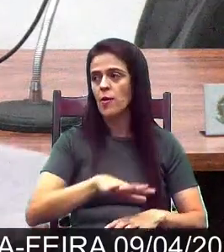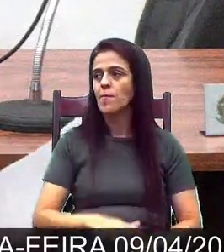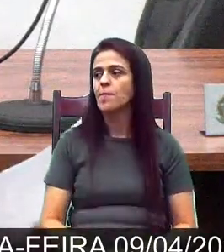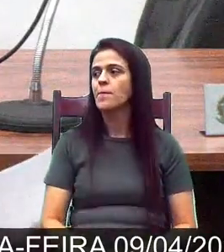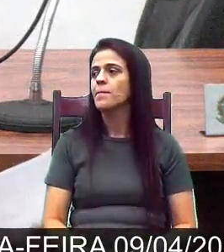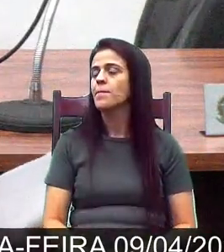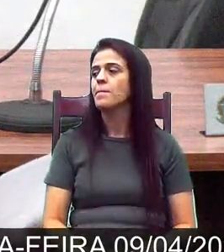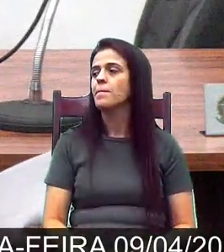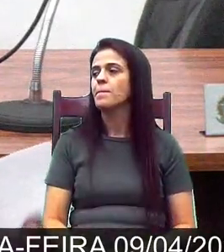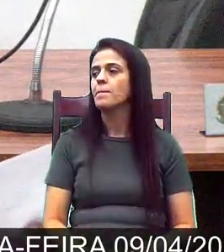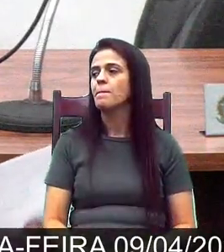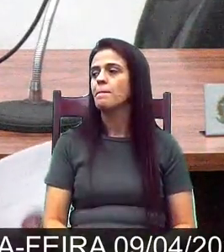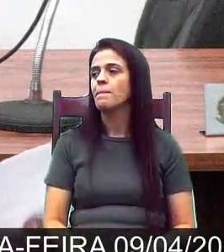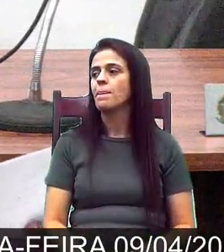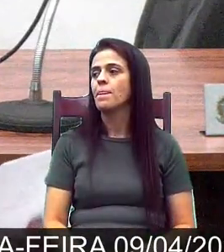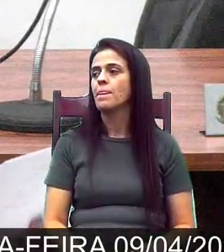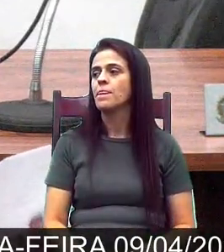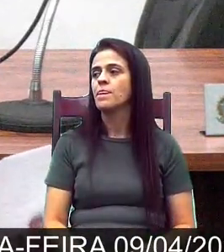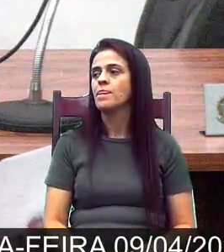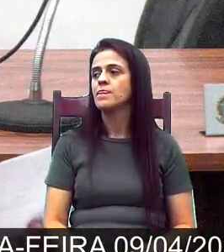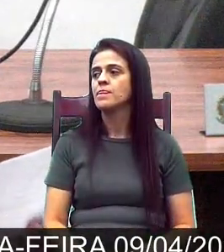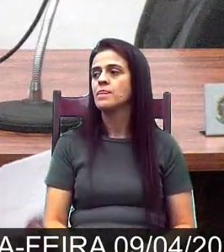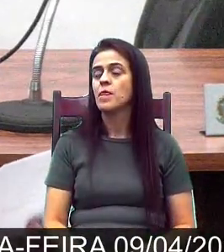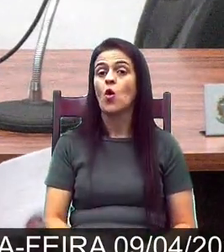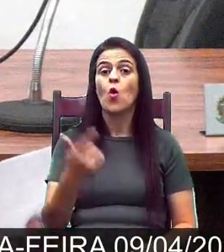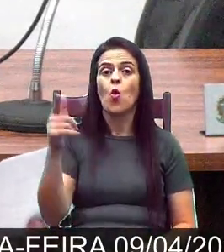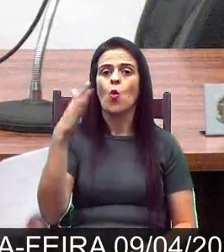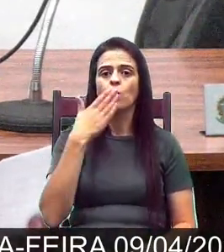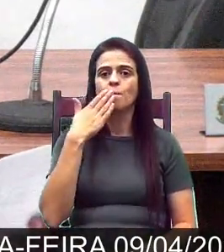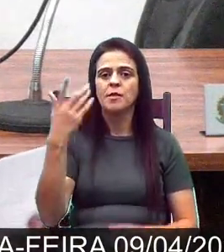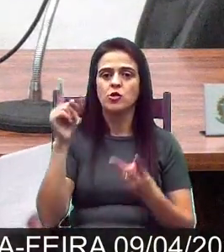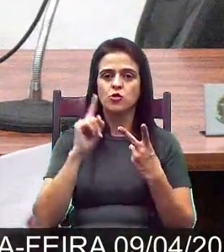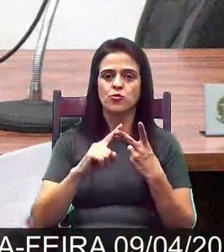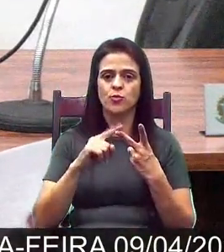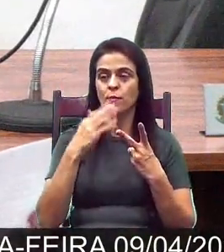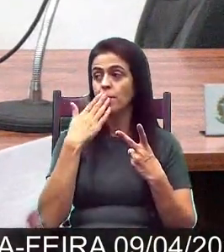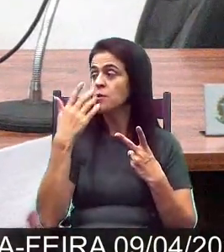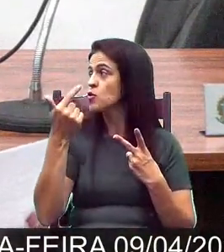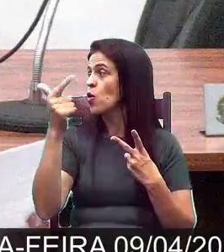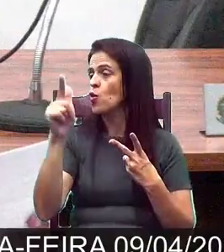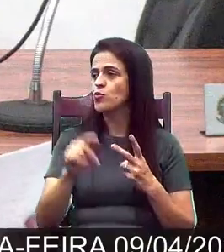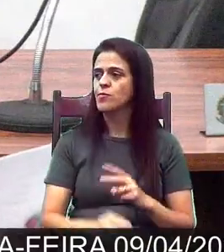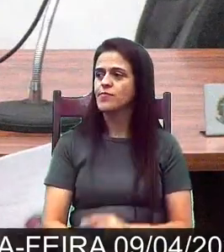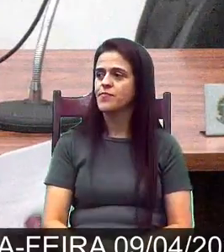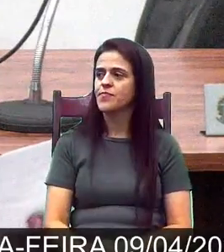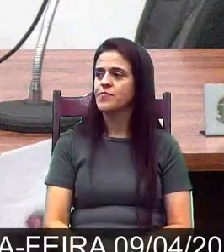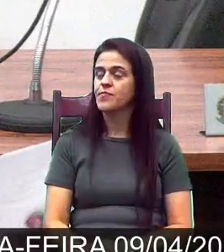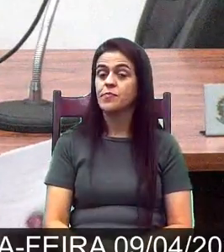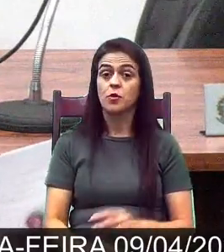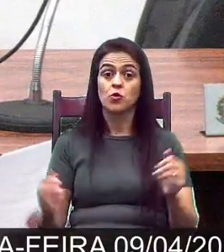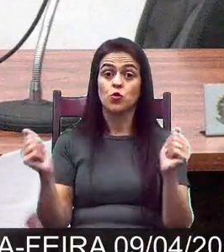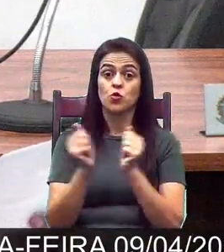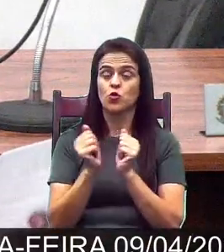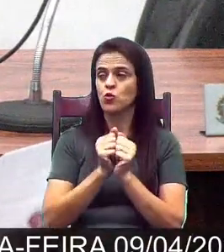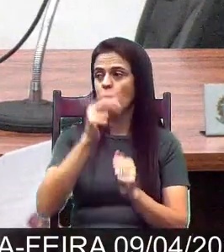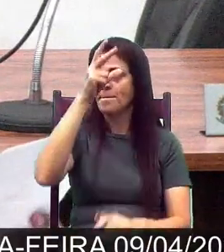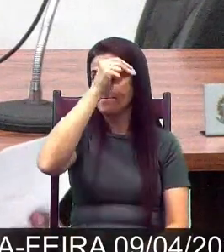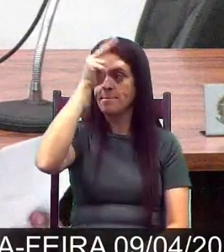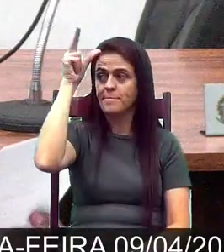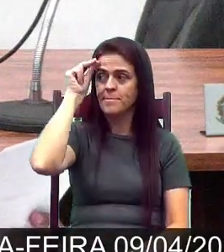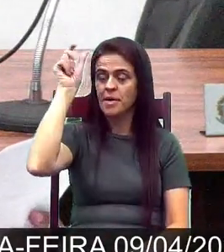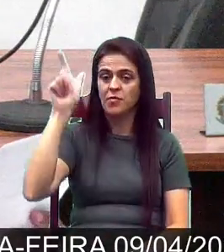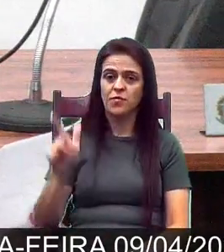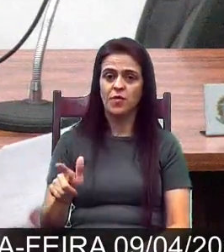E destinado aqui a segunda indicação parlamentar também, junto com o prefeito e